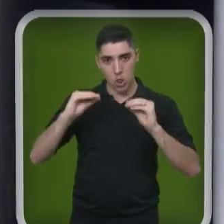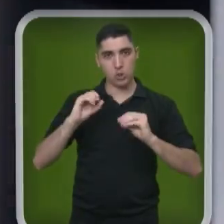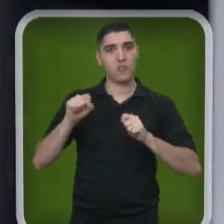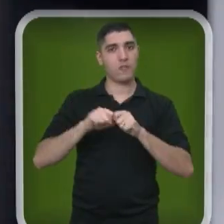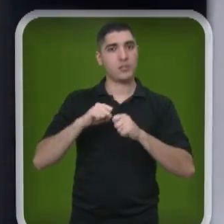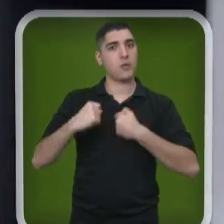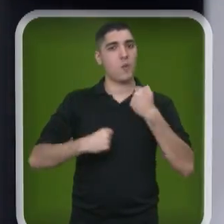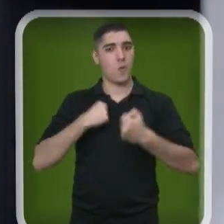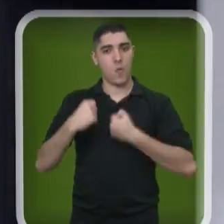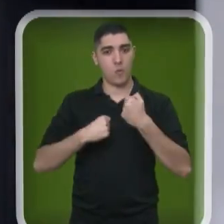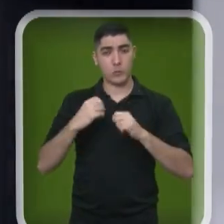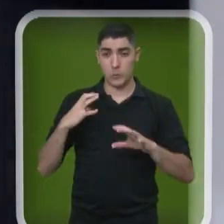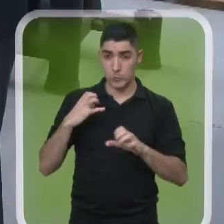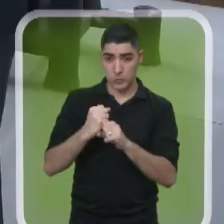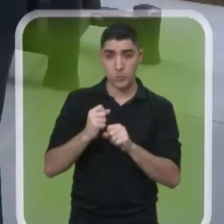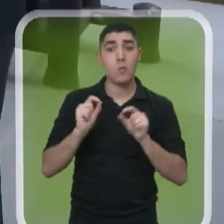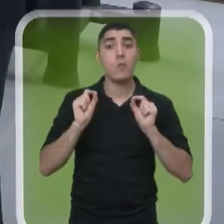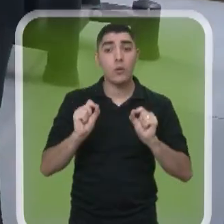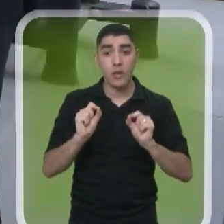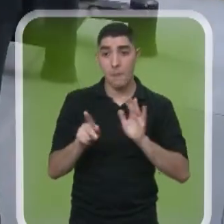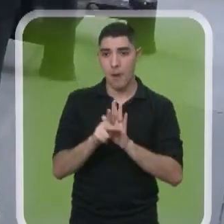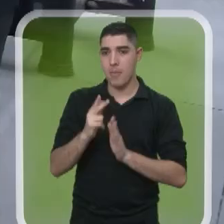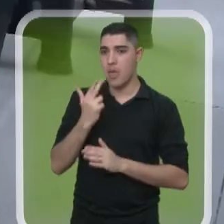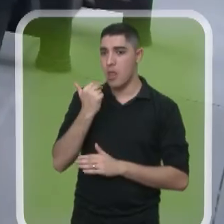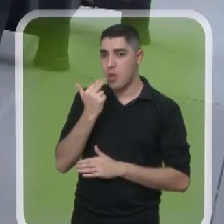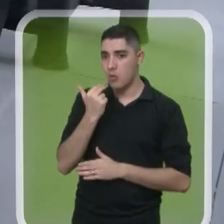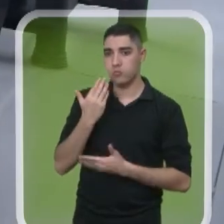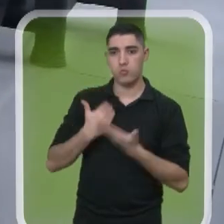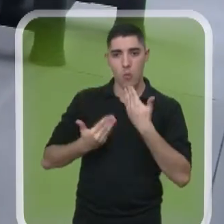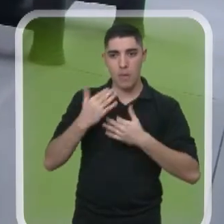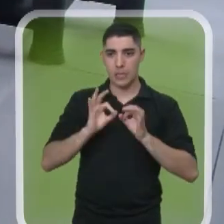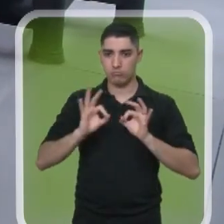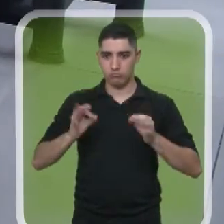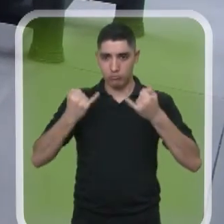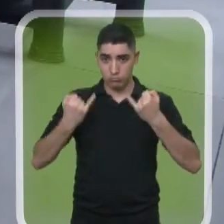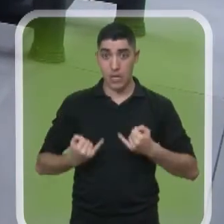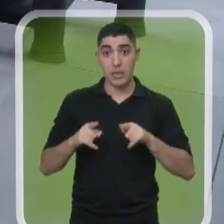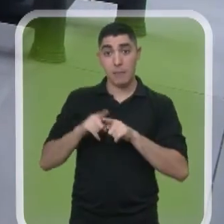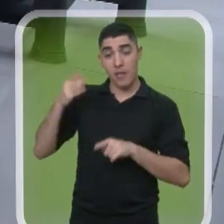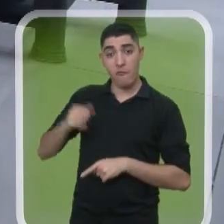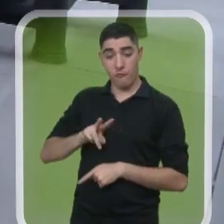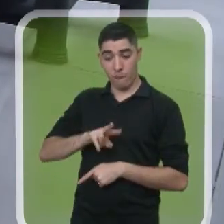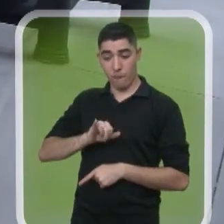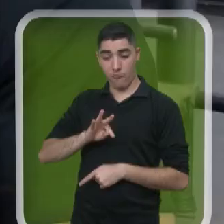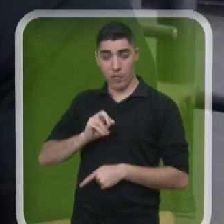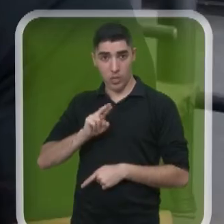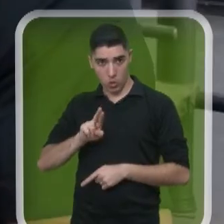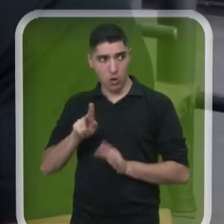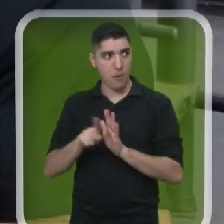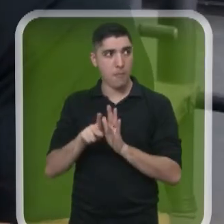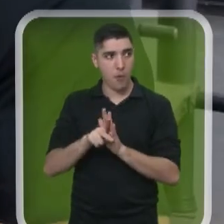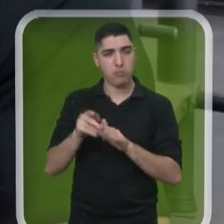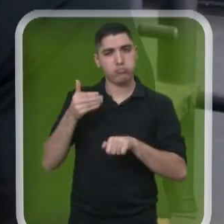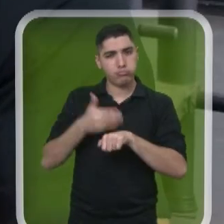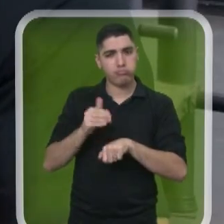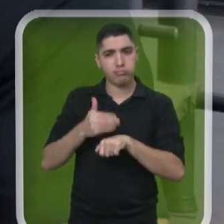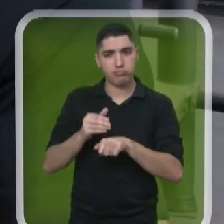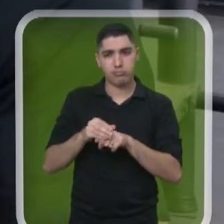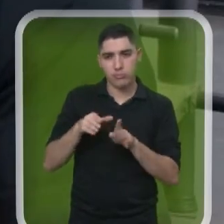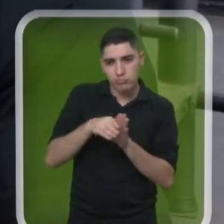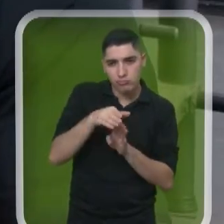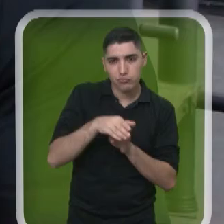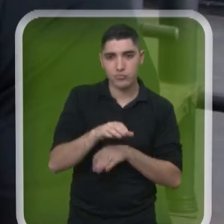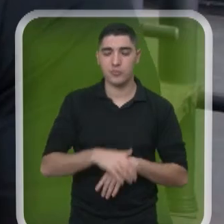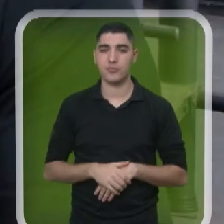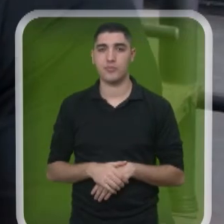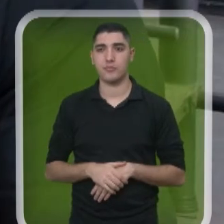isso somado a uma dieta especial preparada pelo Victor, que é coach do Marcão desde abril. A gente está adotando